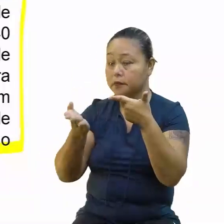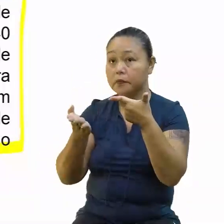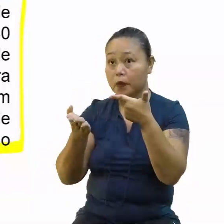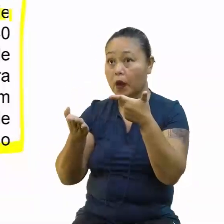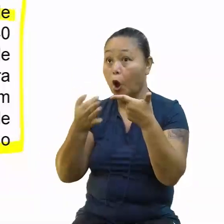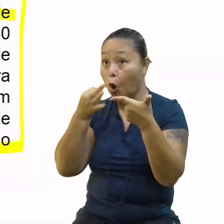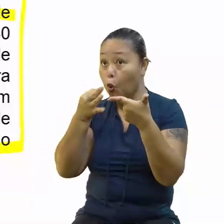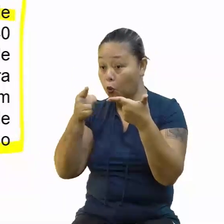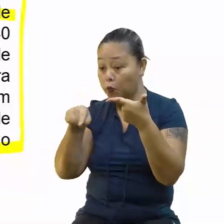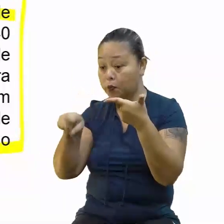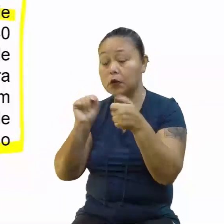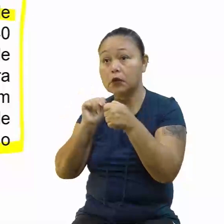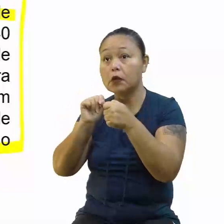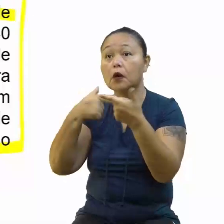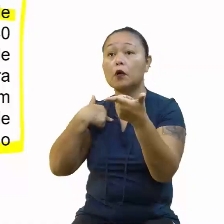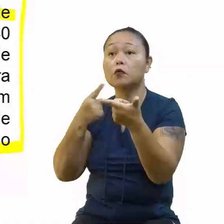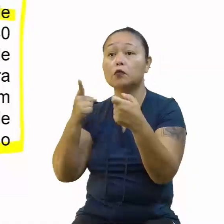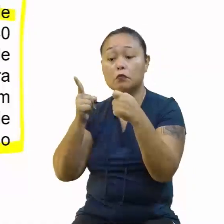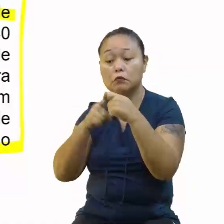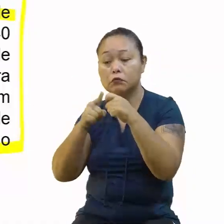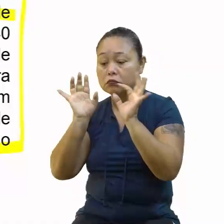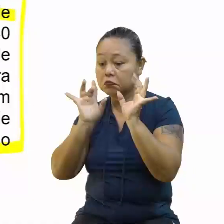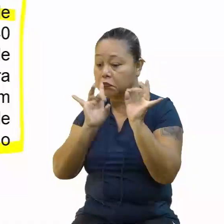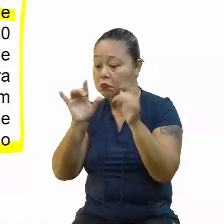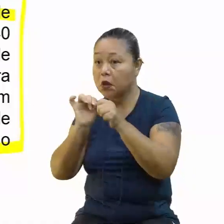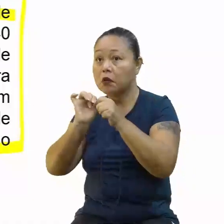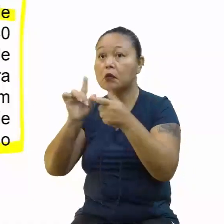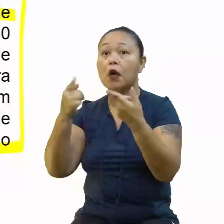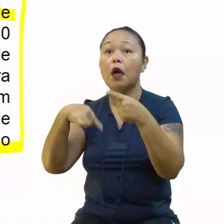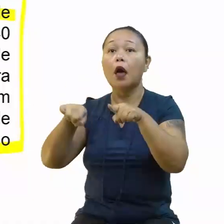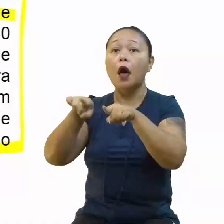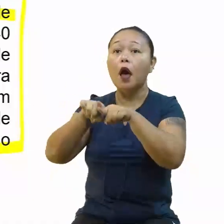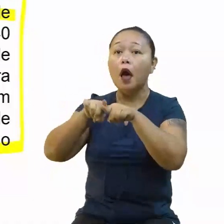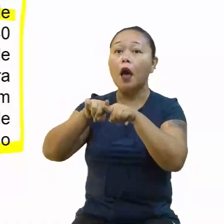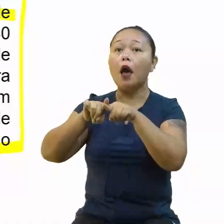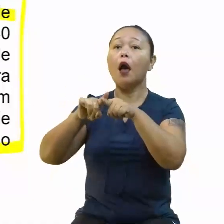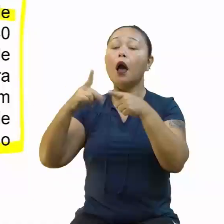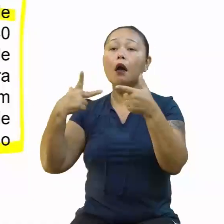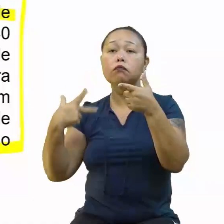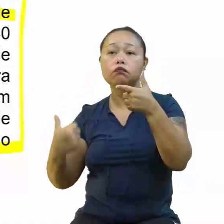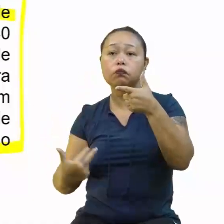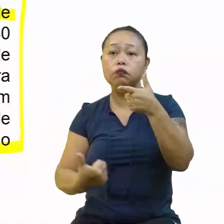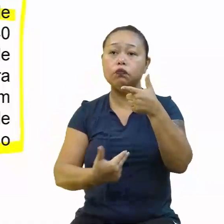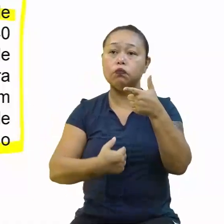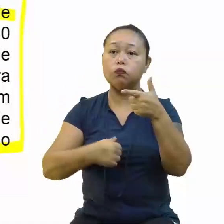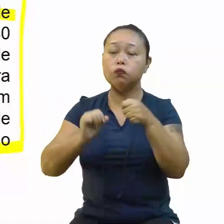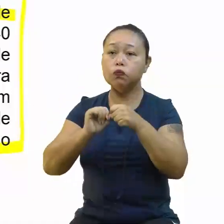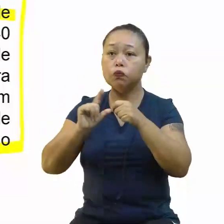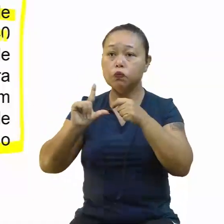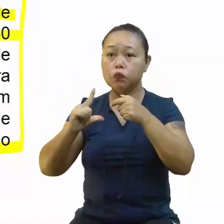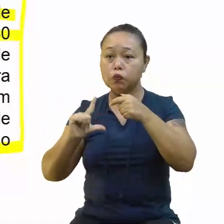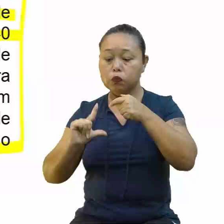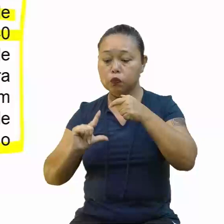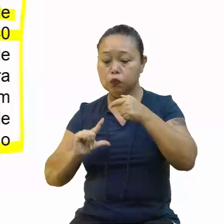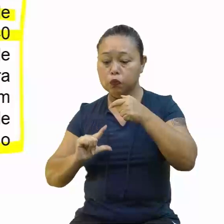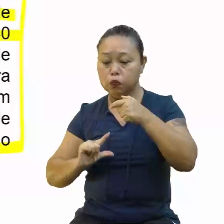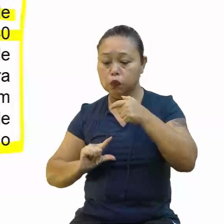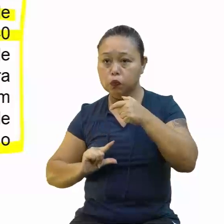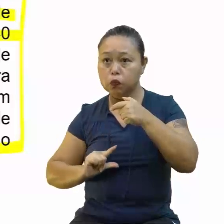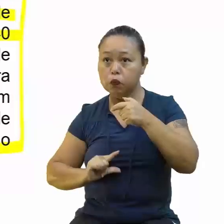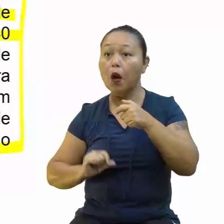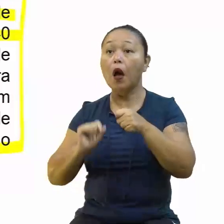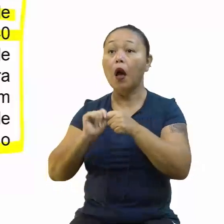em cirurgias de redução de estômago, a taxa de mortalidade entre homens obesos